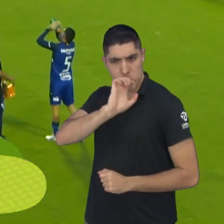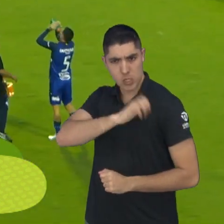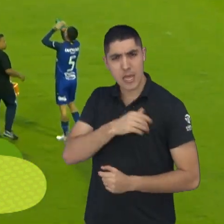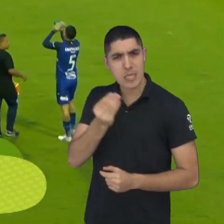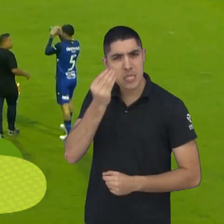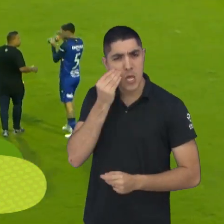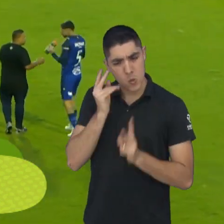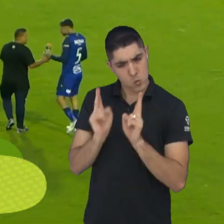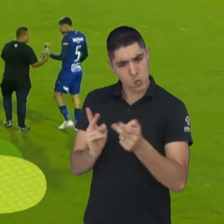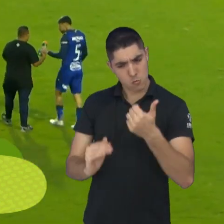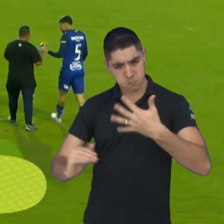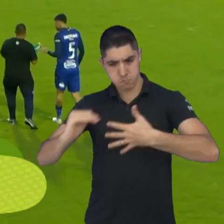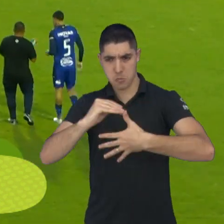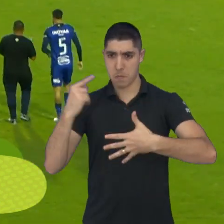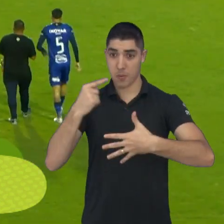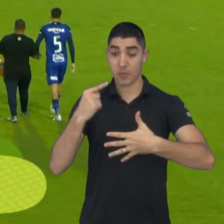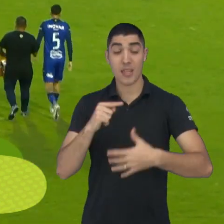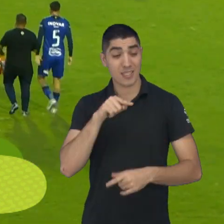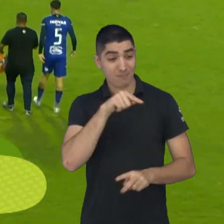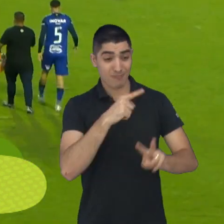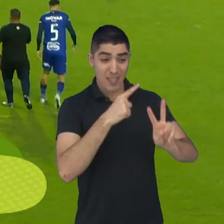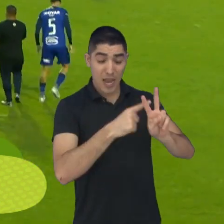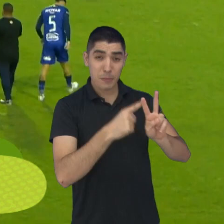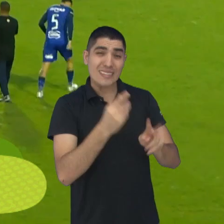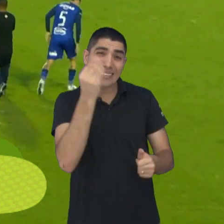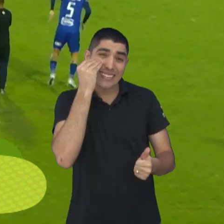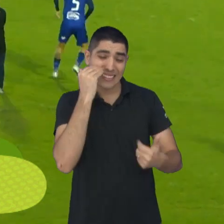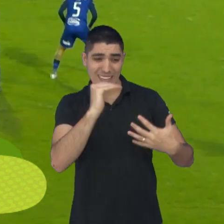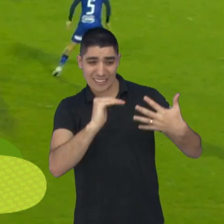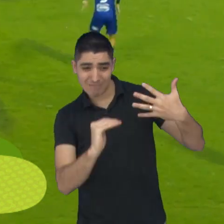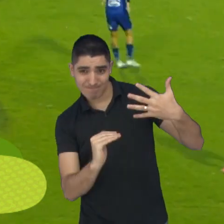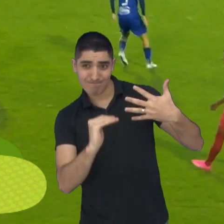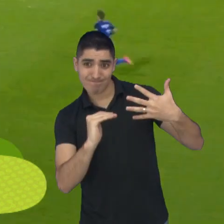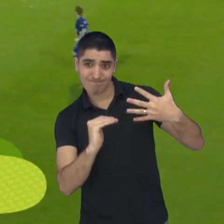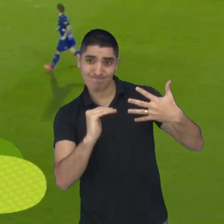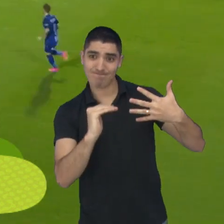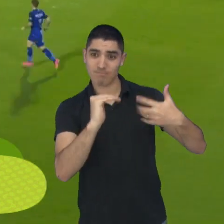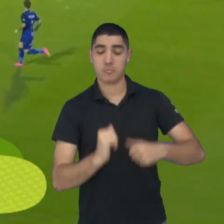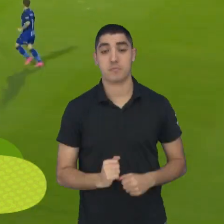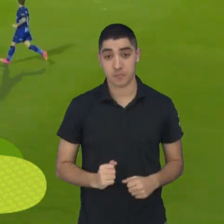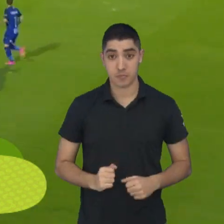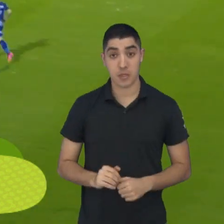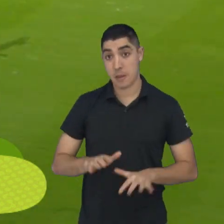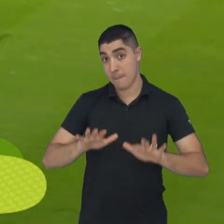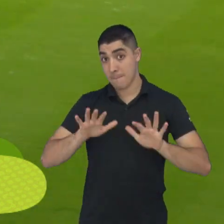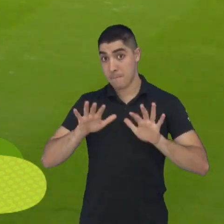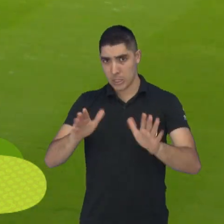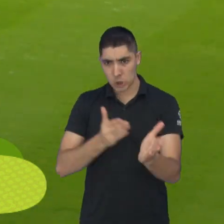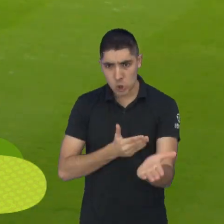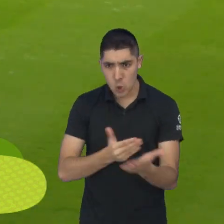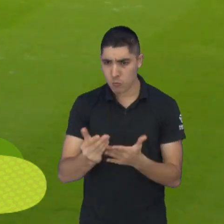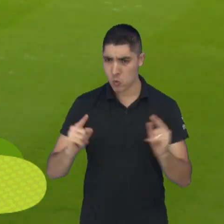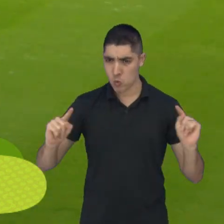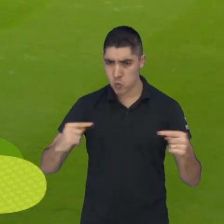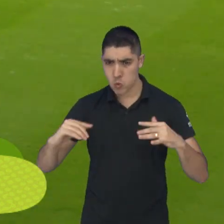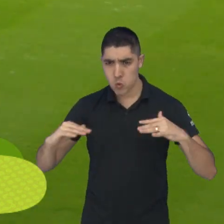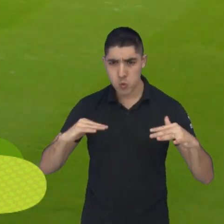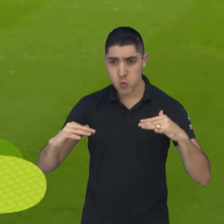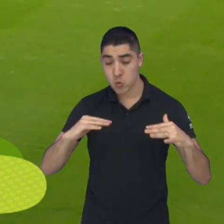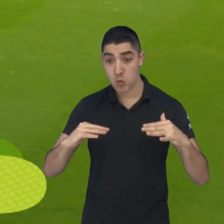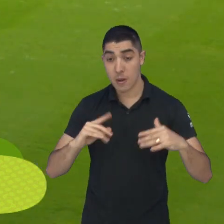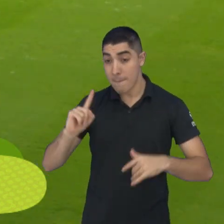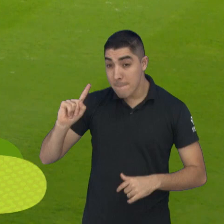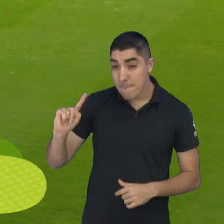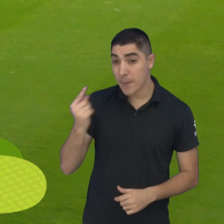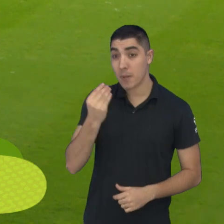liderança e o Capivariano buscando uma posição melhor na tabela. Porém, com a bola rolando, a primeira chance